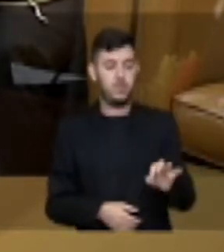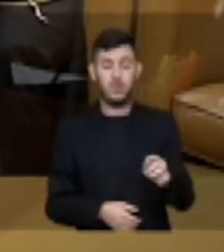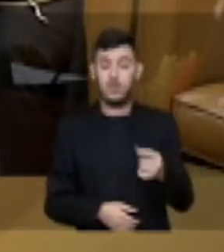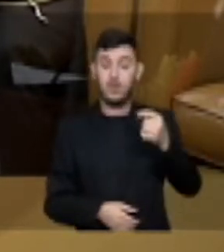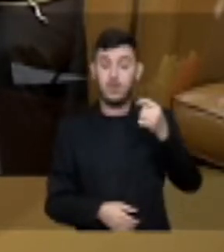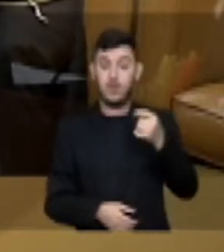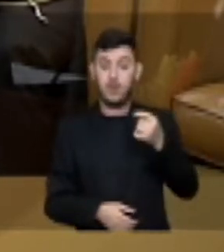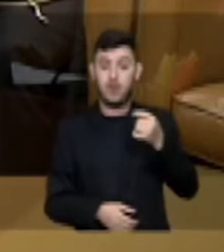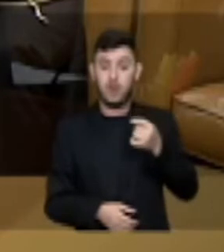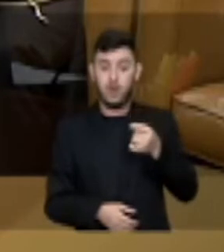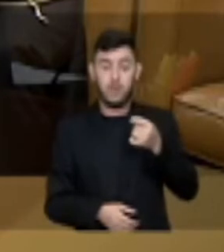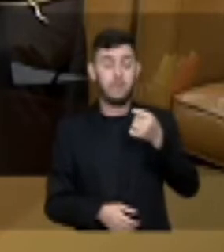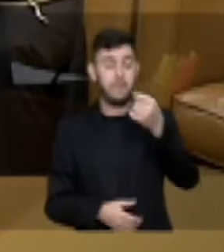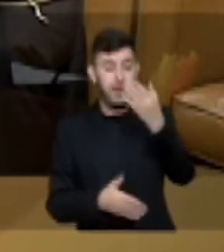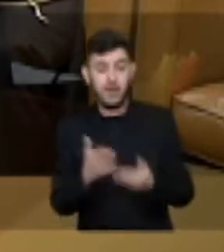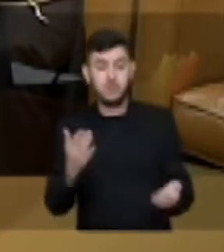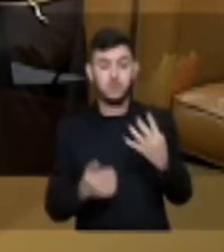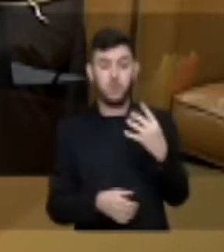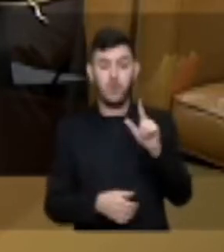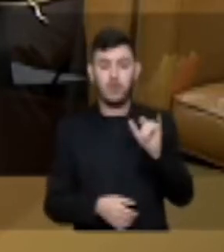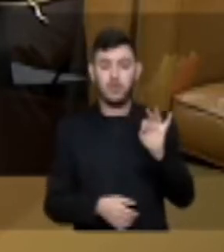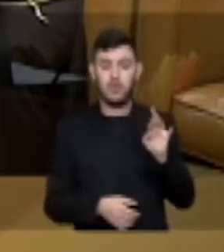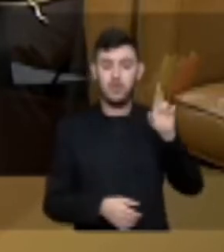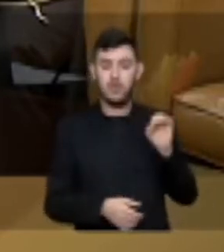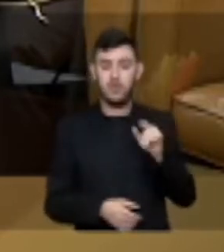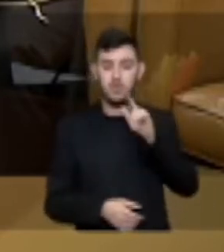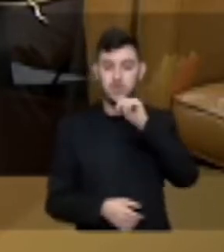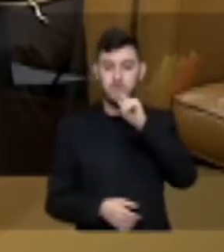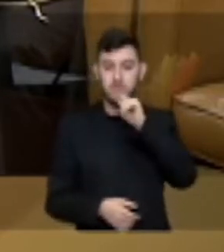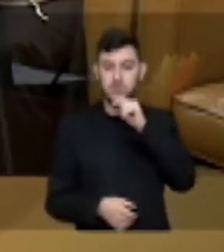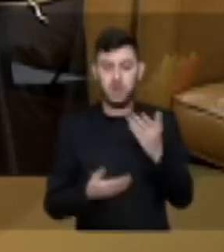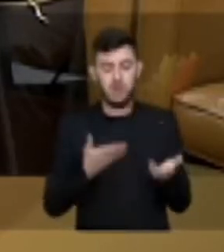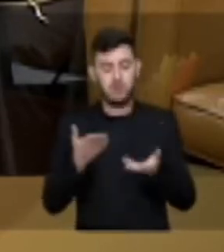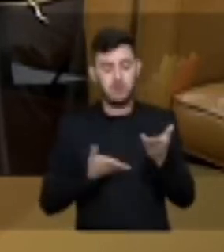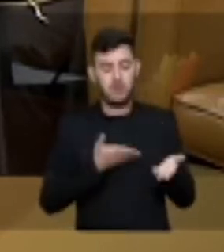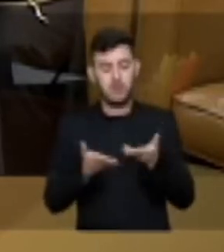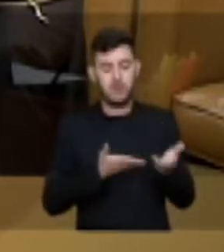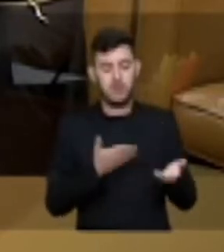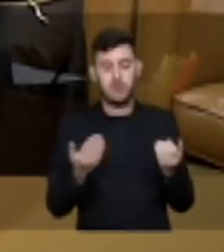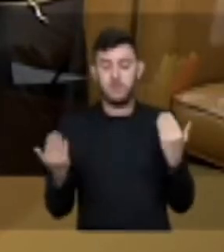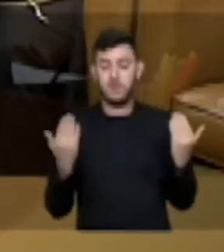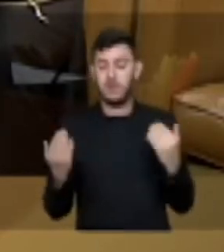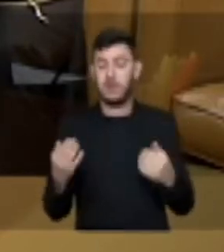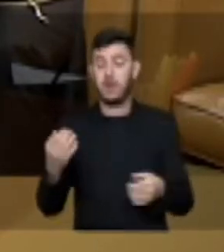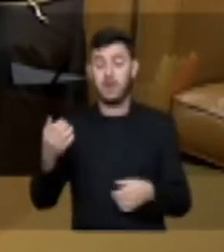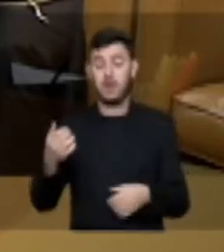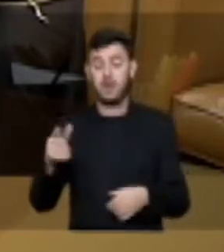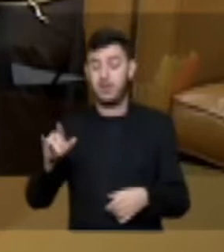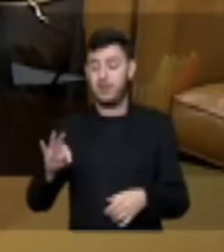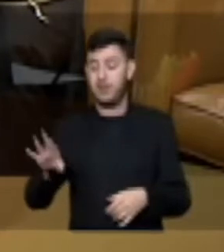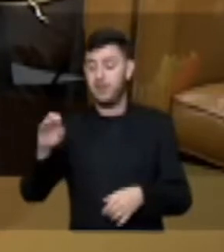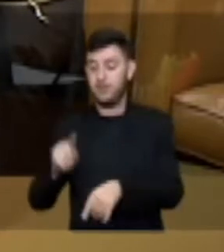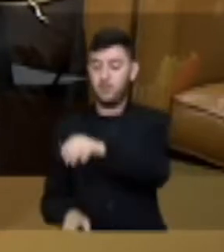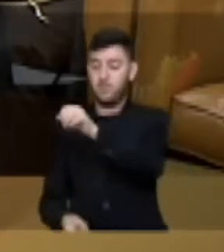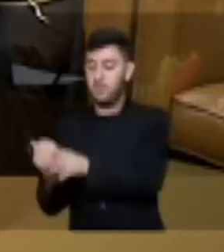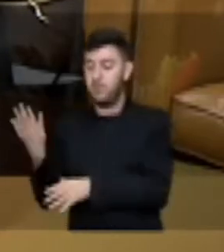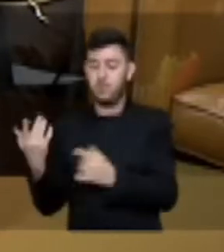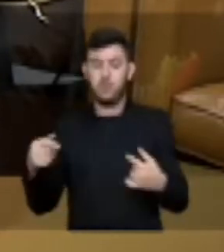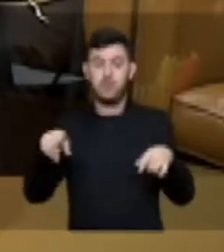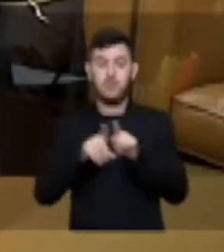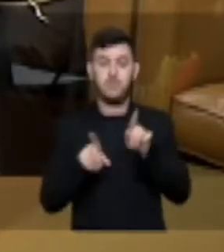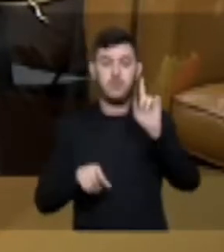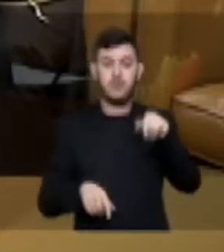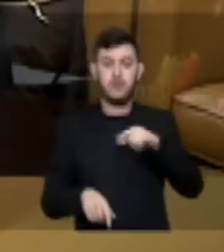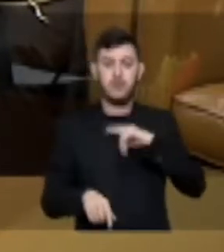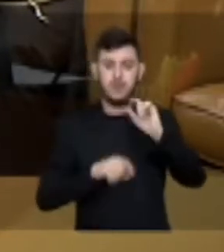se perde 4 litros de água tratada para cada 10 litros produzidos. Aliado a esse déficit